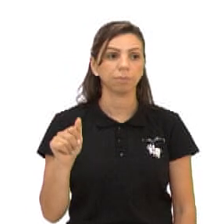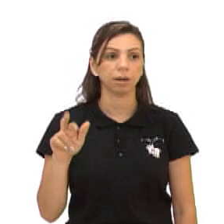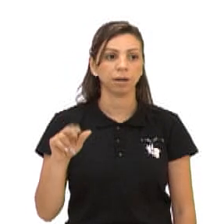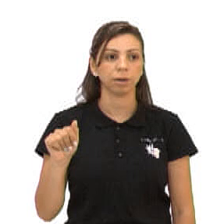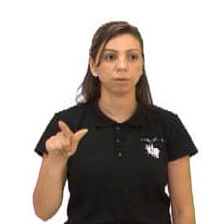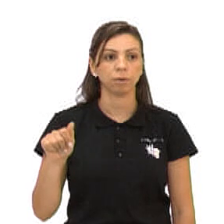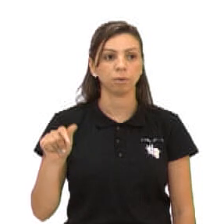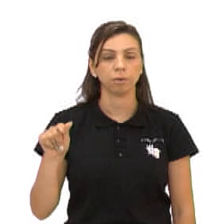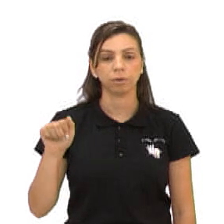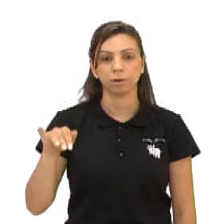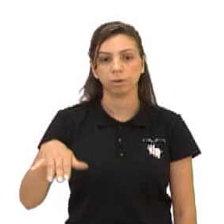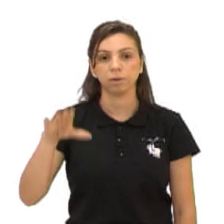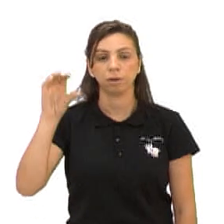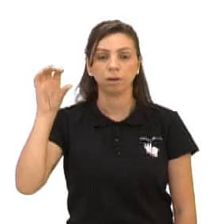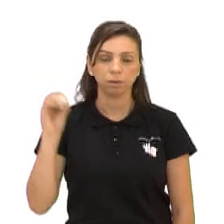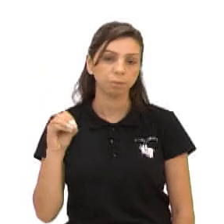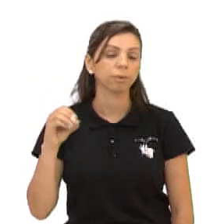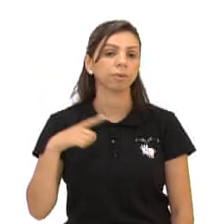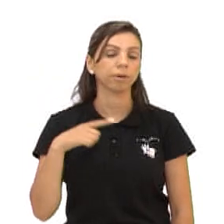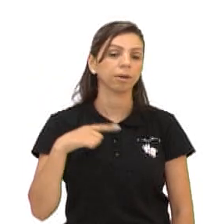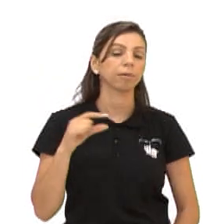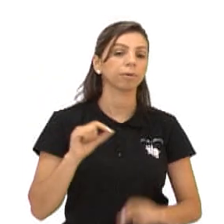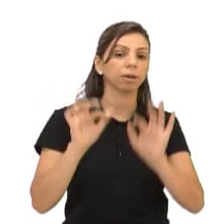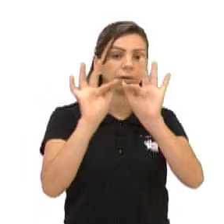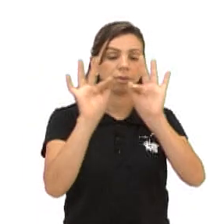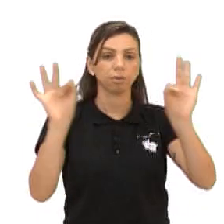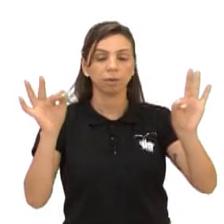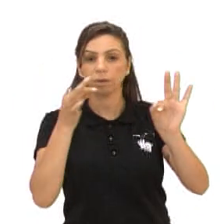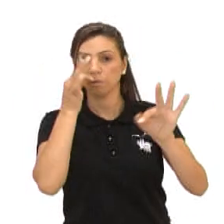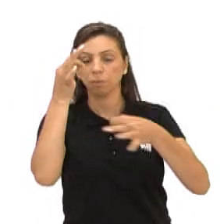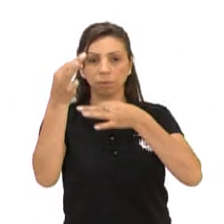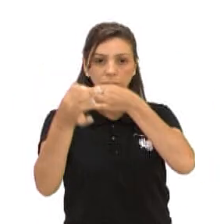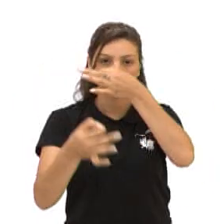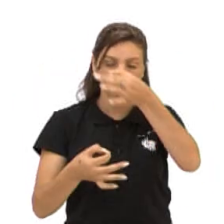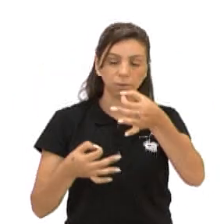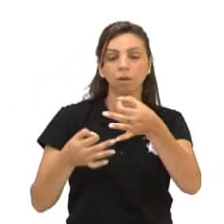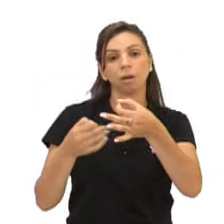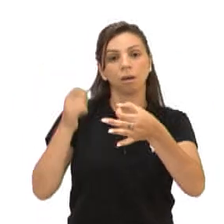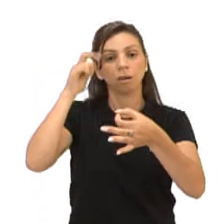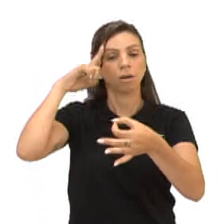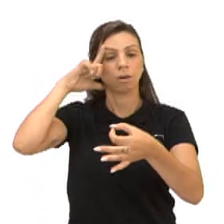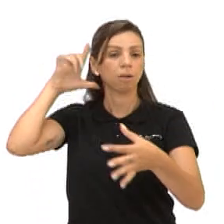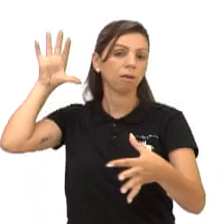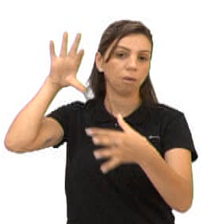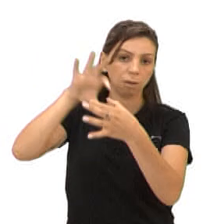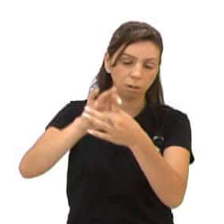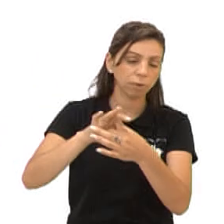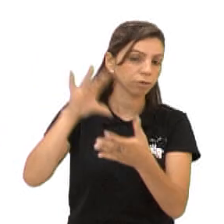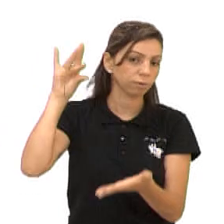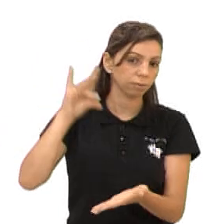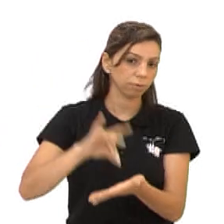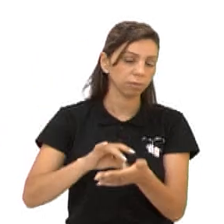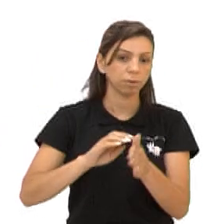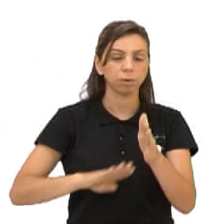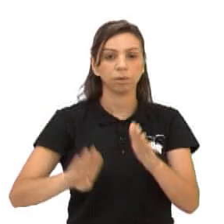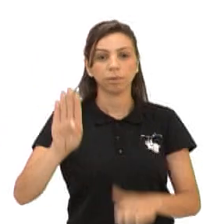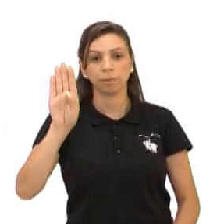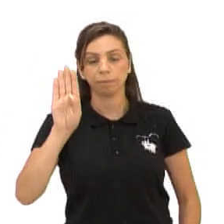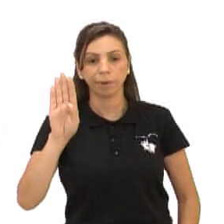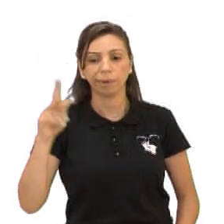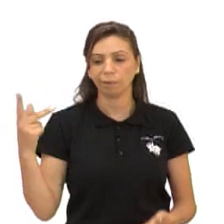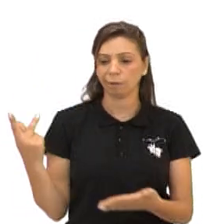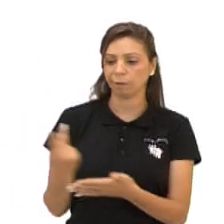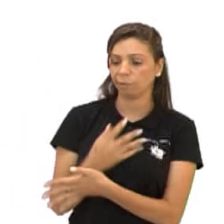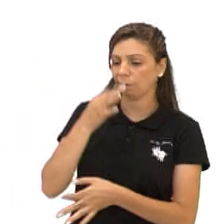letra A uma sentença assertiva que produzida com todo Rigor lógico para ser válido ou é saber argumenta em